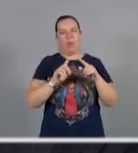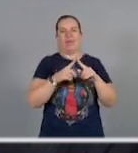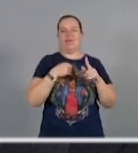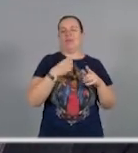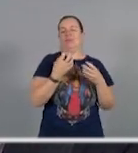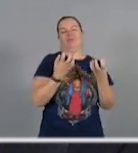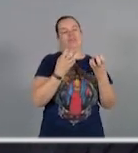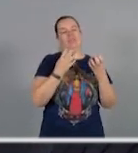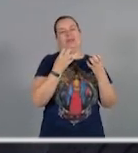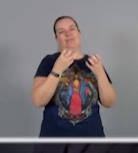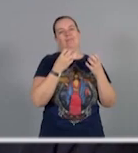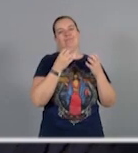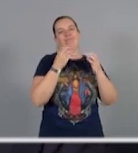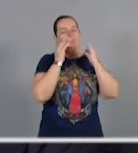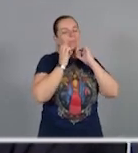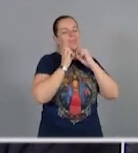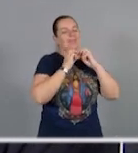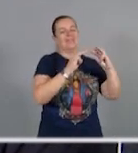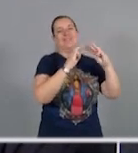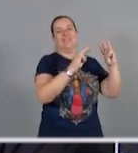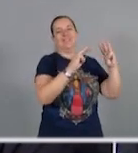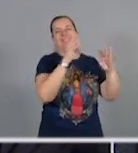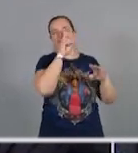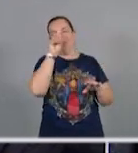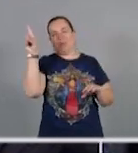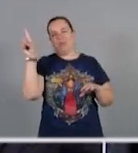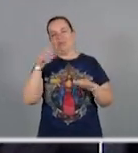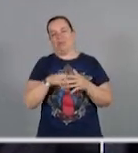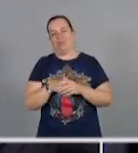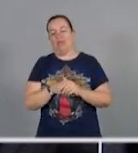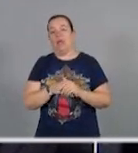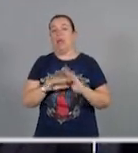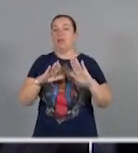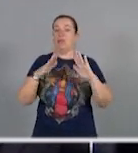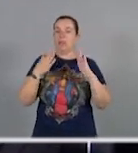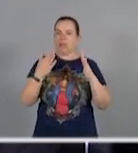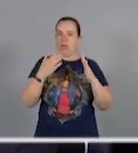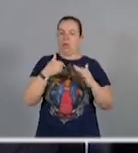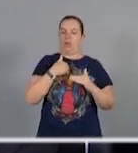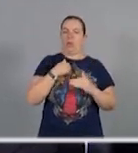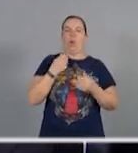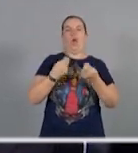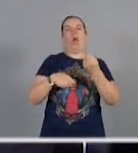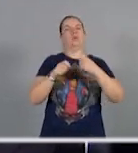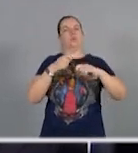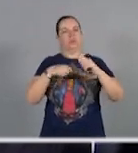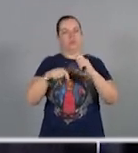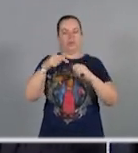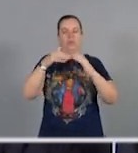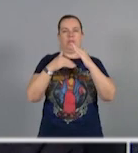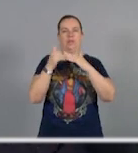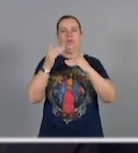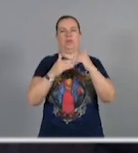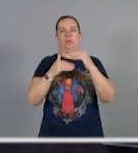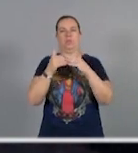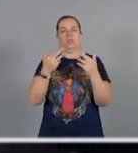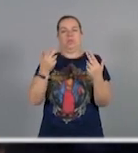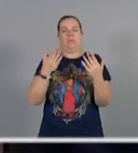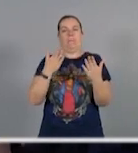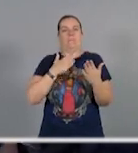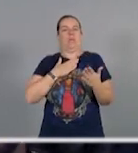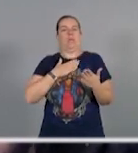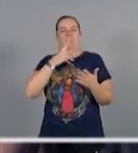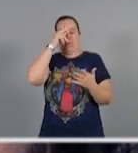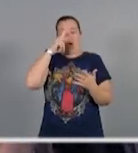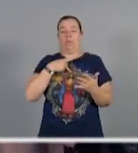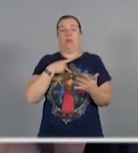vida. Então, eu administro essa obra como se fosse minha,